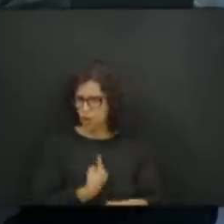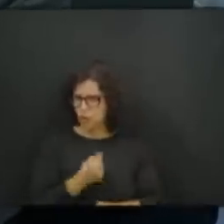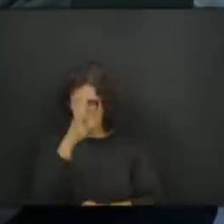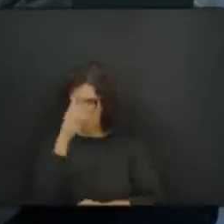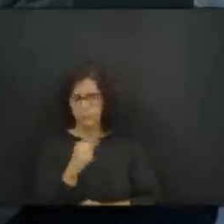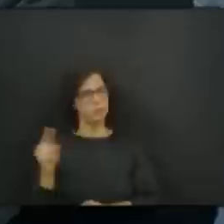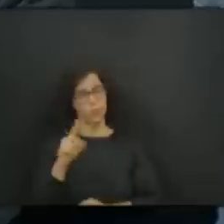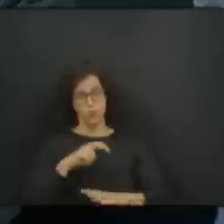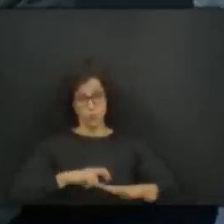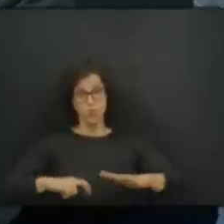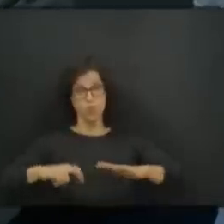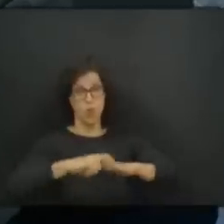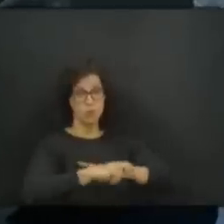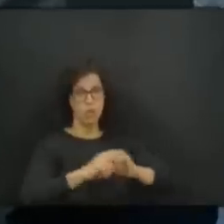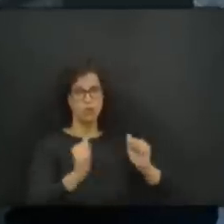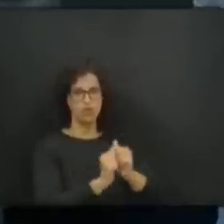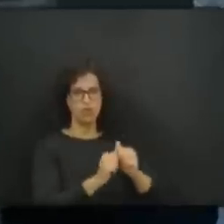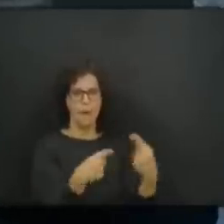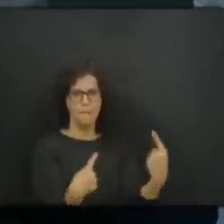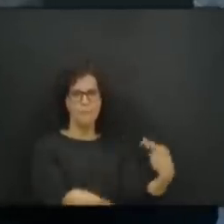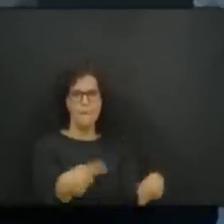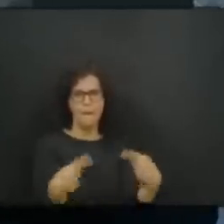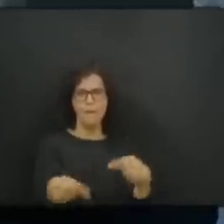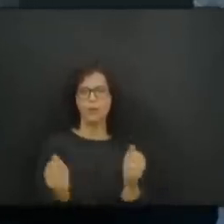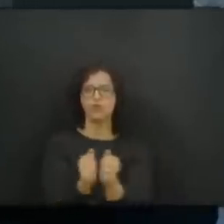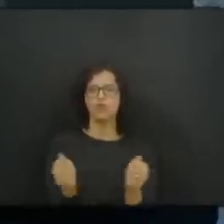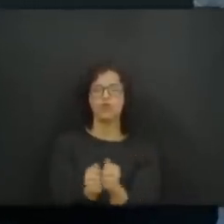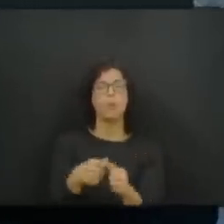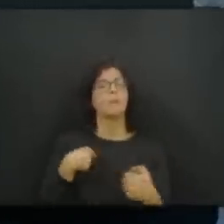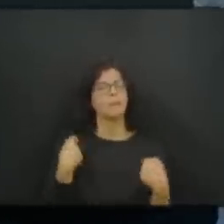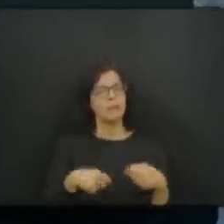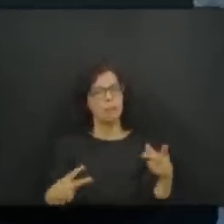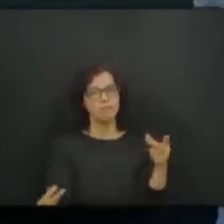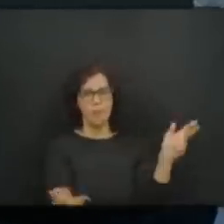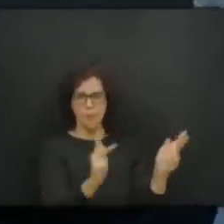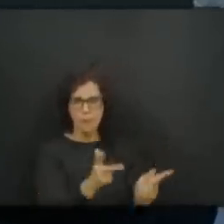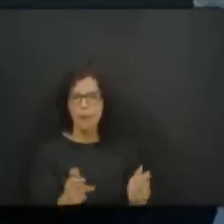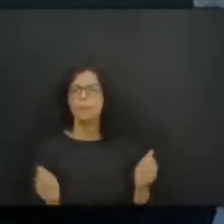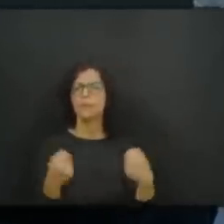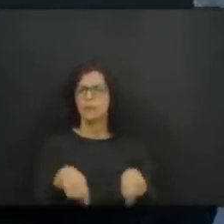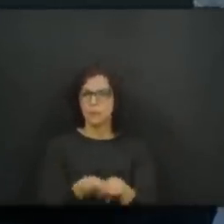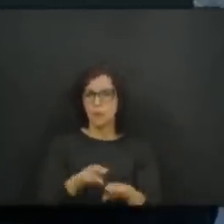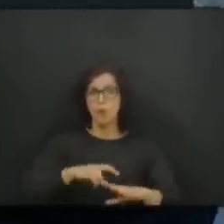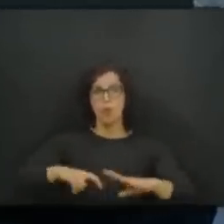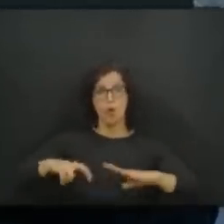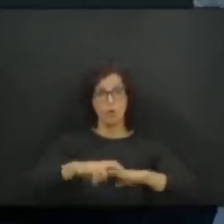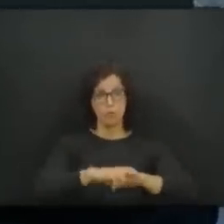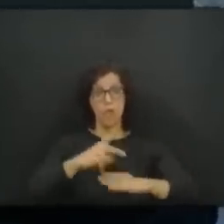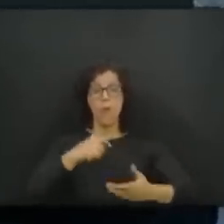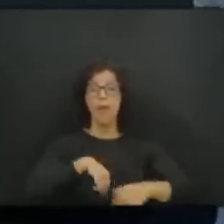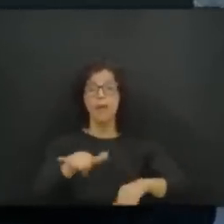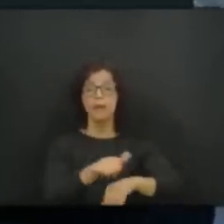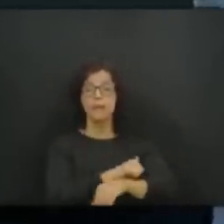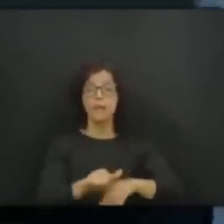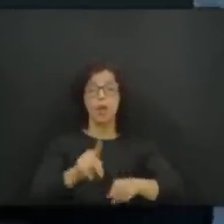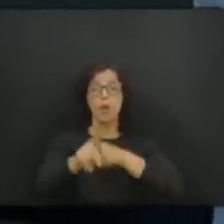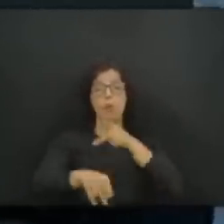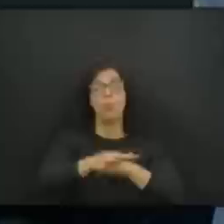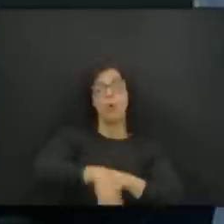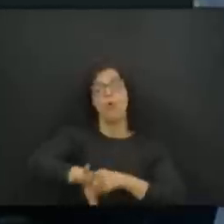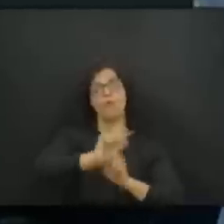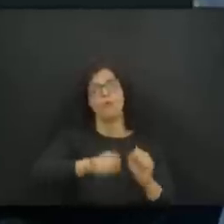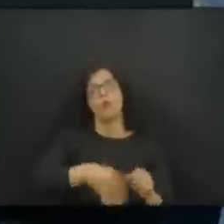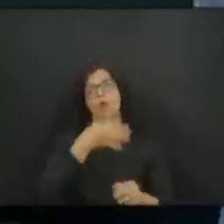conselho como um todo Deve sim ser ouvido o conselho e todos os conselhos são meios pelos quais a população